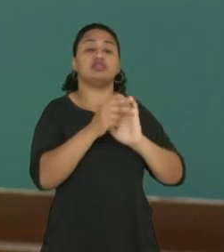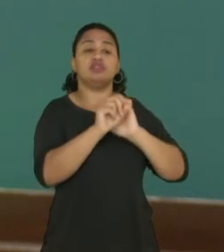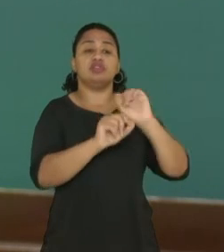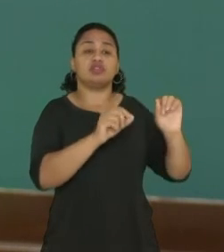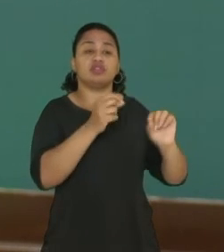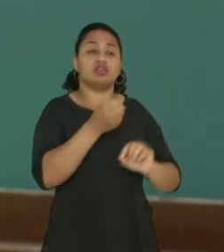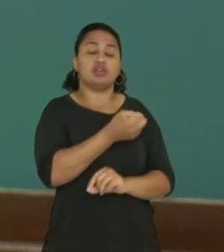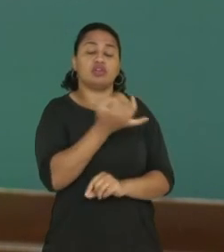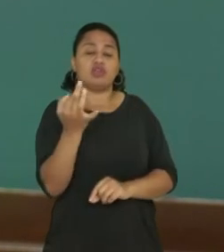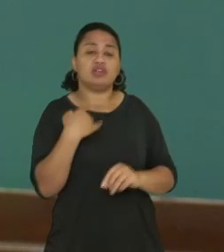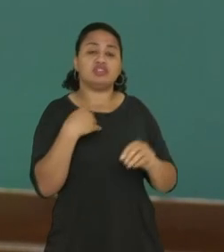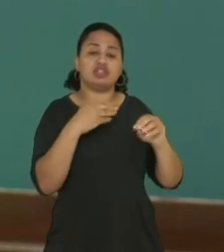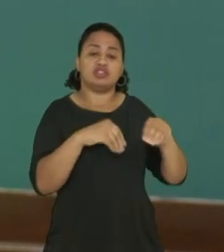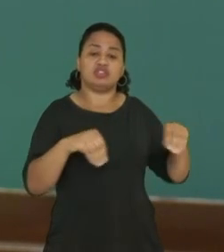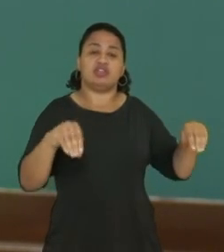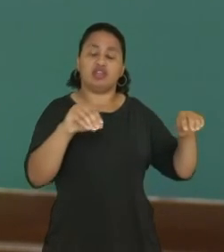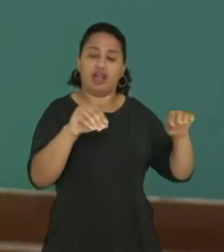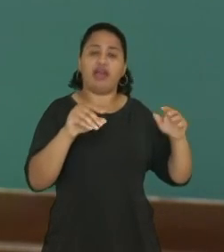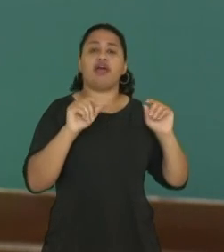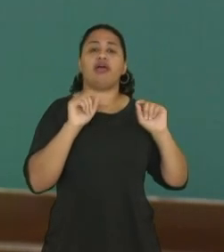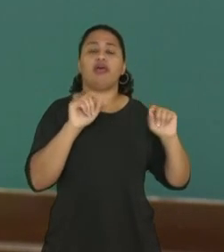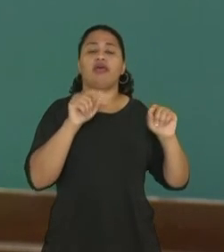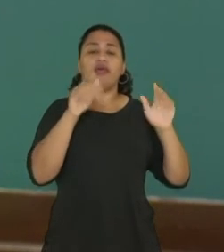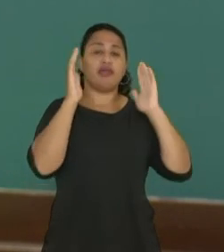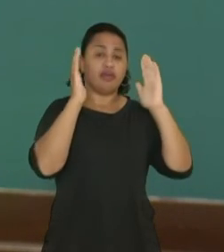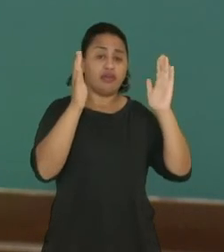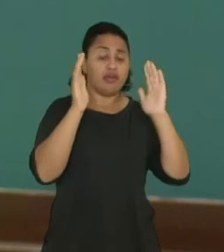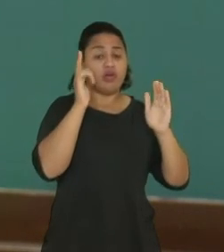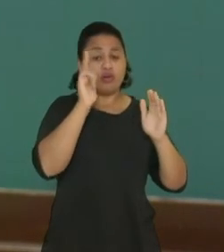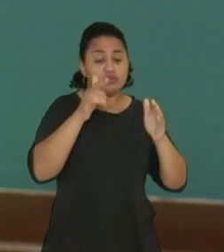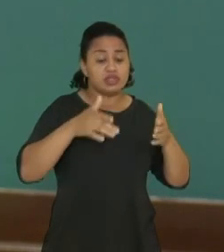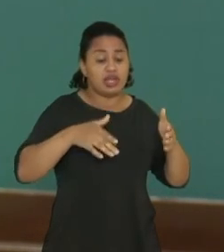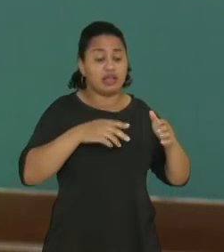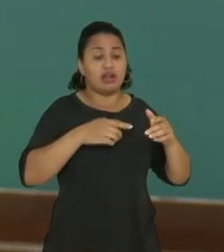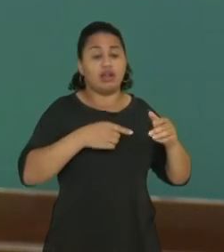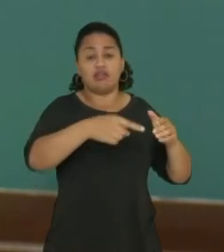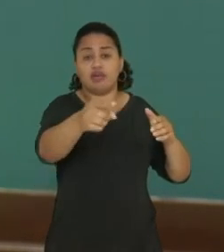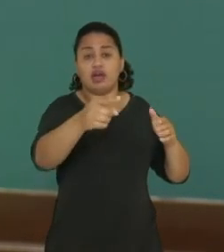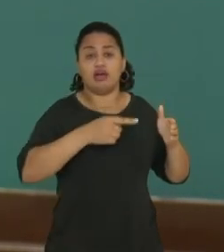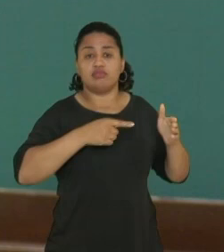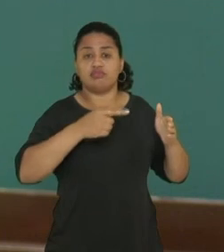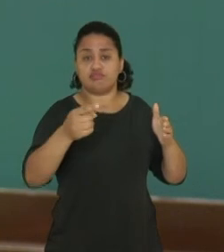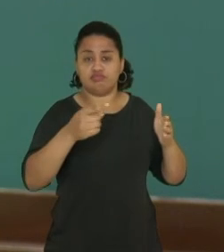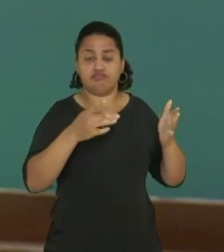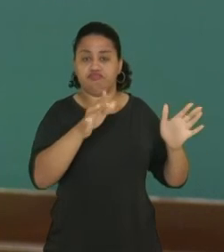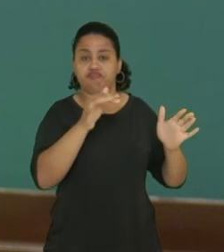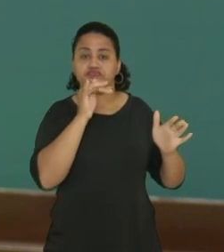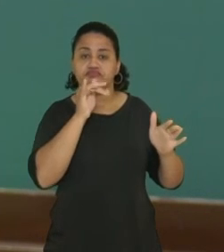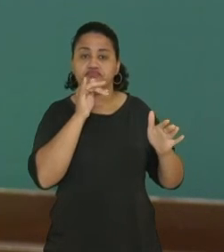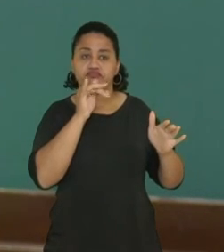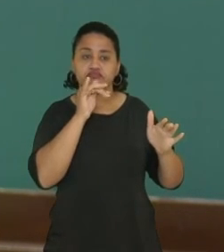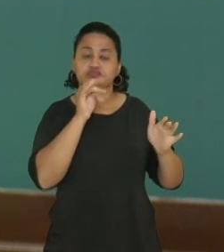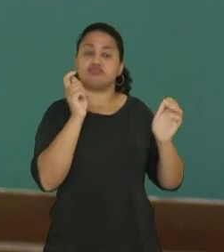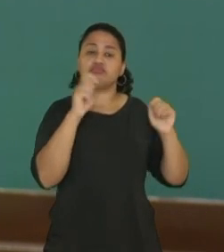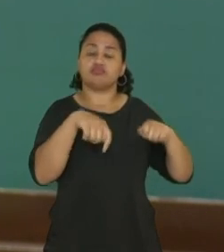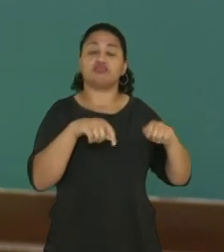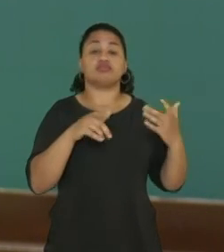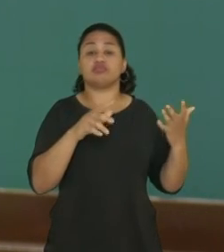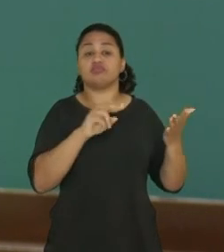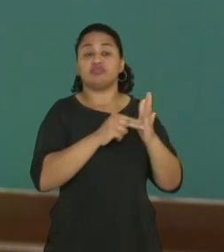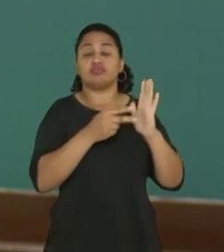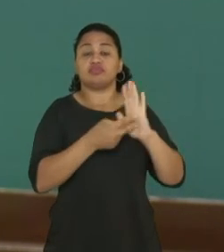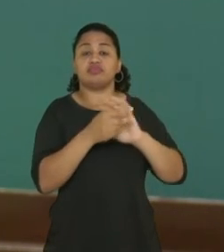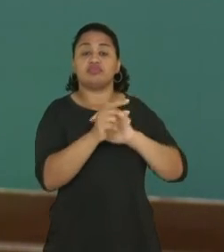quantidade de terra, a quantidade de areia que esse caminhão consegue transportar. Então, quando a gente está falando de capacidade, ou seja, é